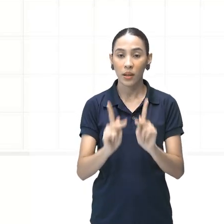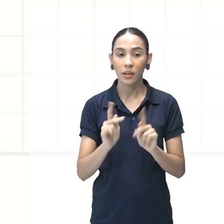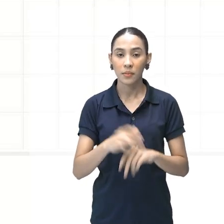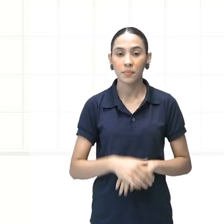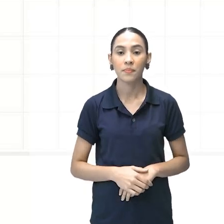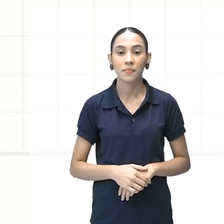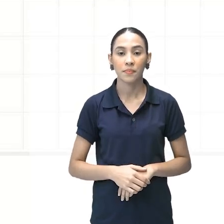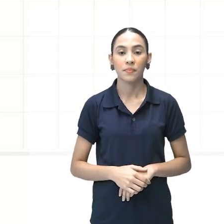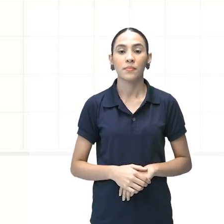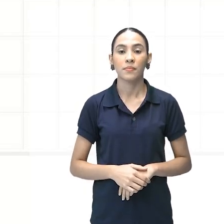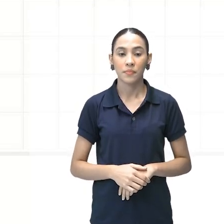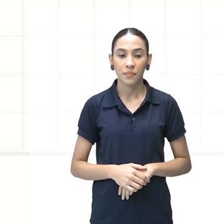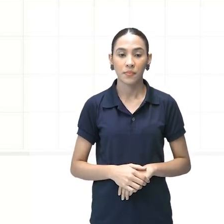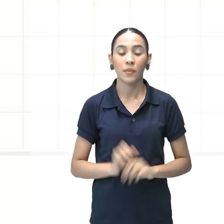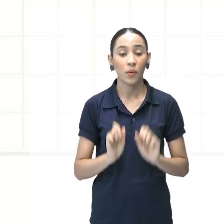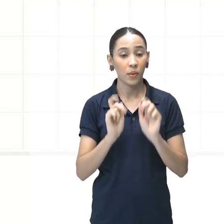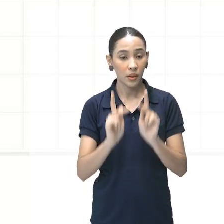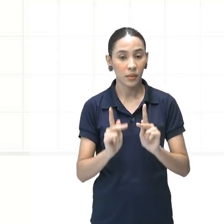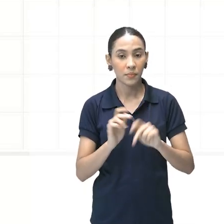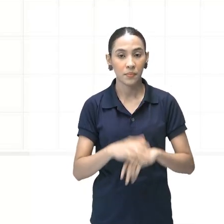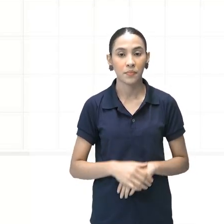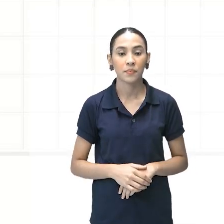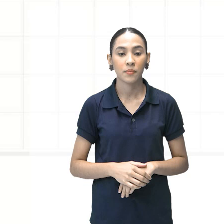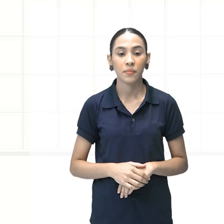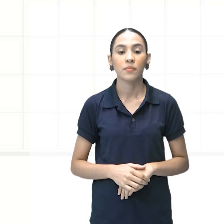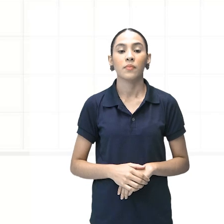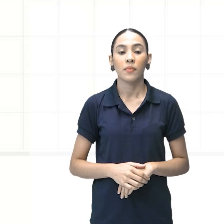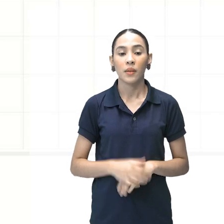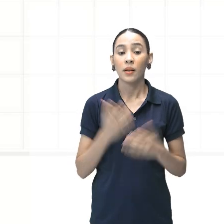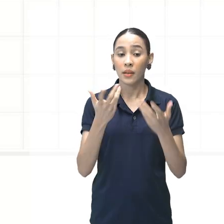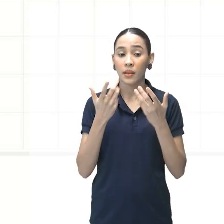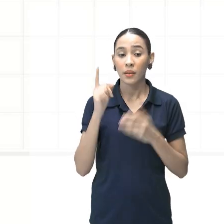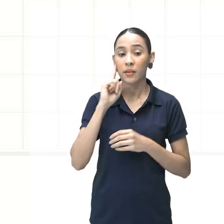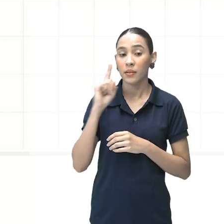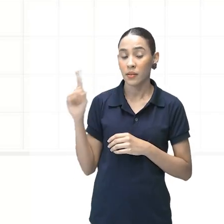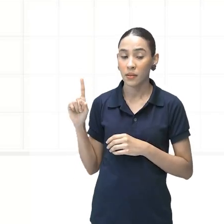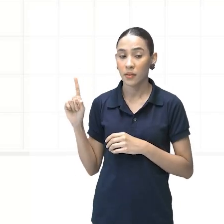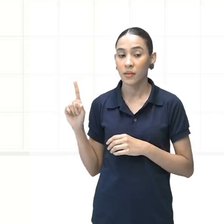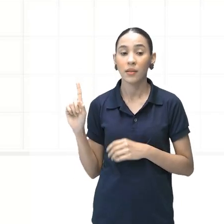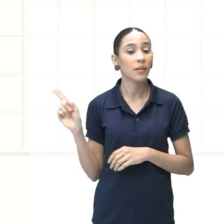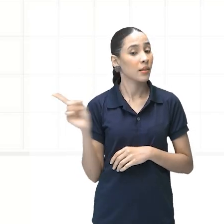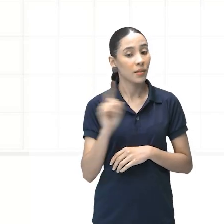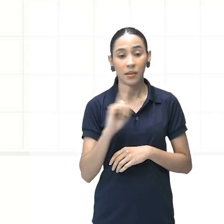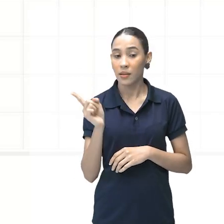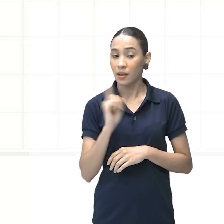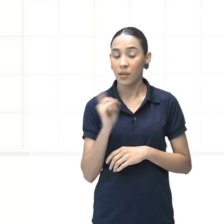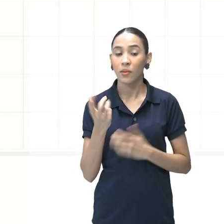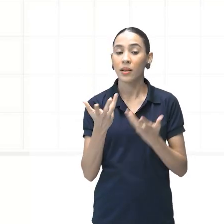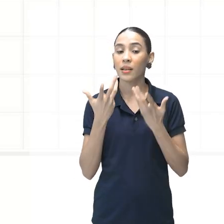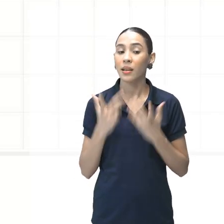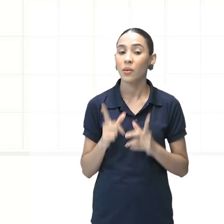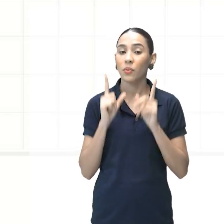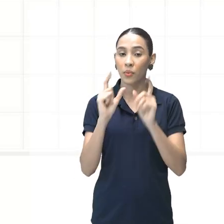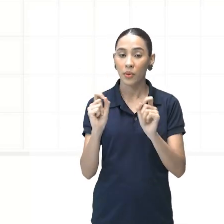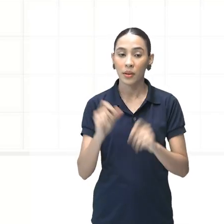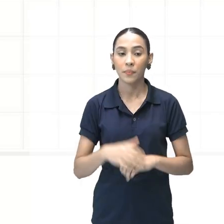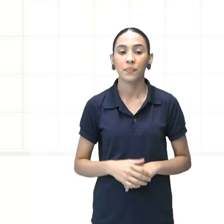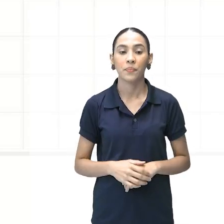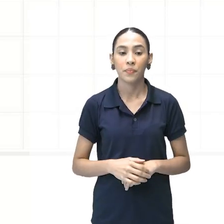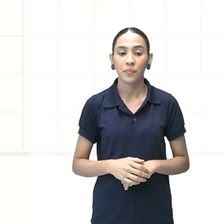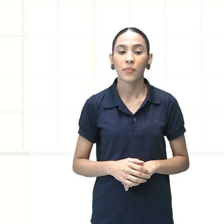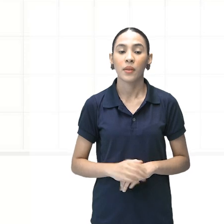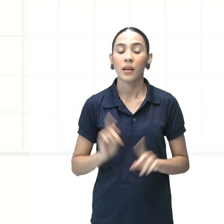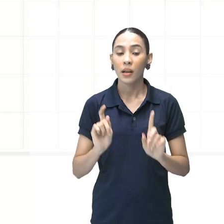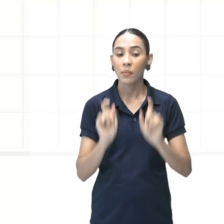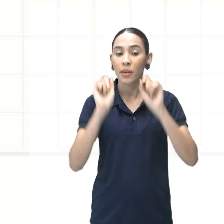Certo? Tranquilo? Tranquilo, professor. É isso que ele quer? Não. Ele quer exatamente